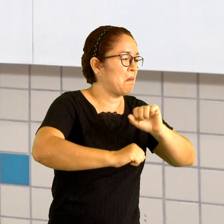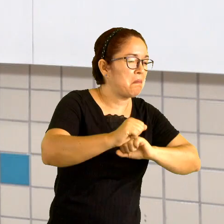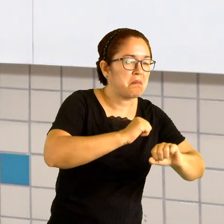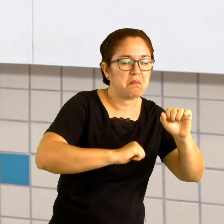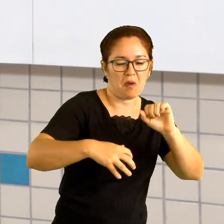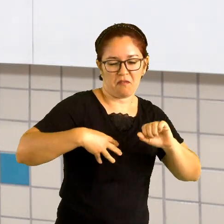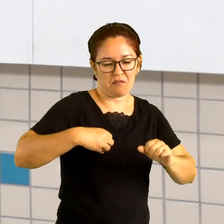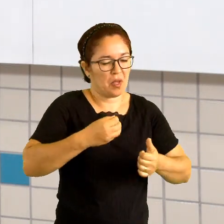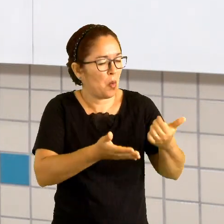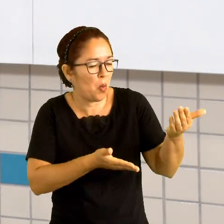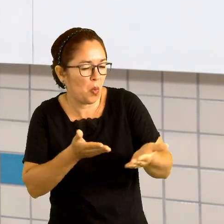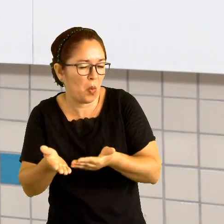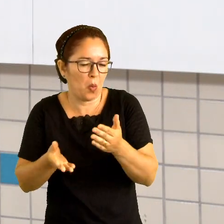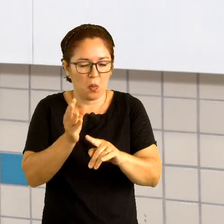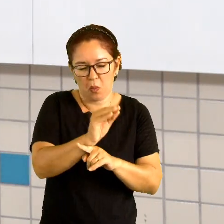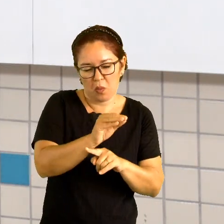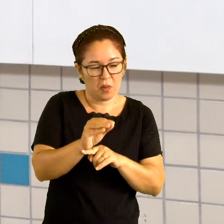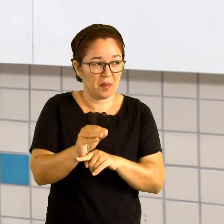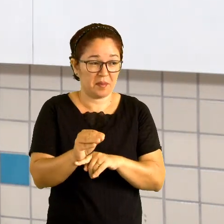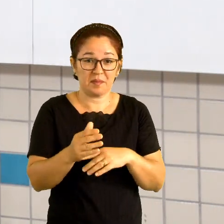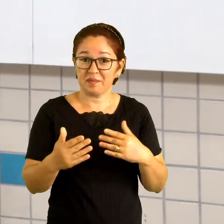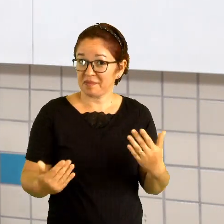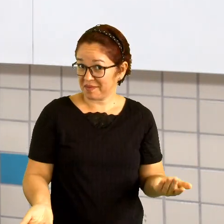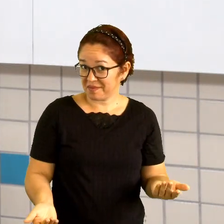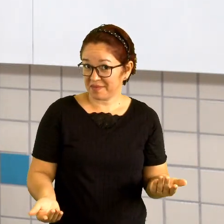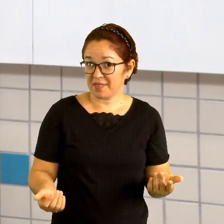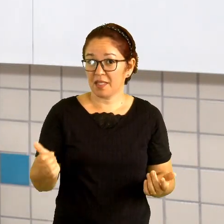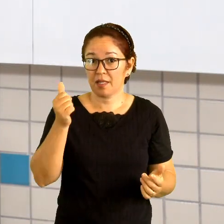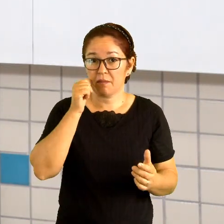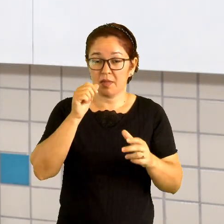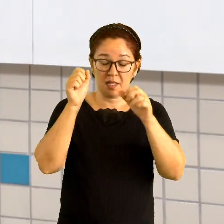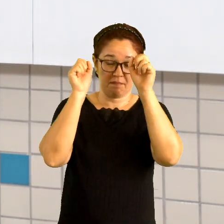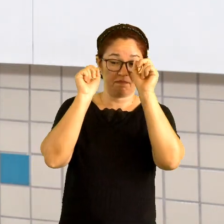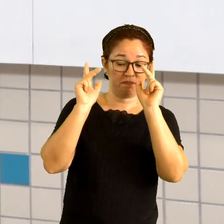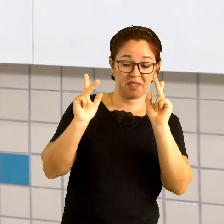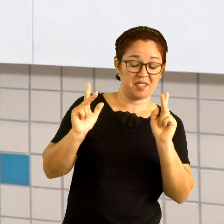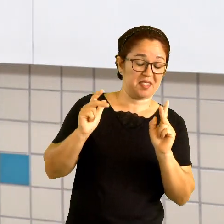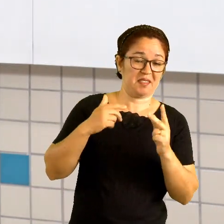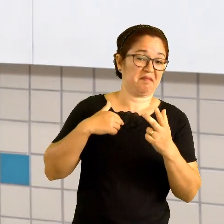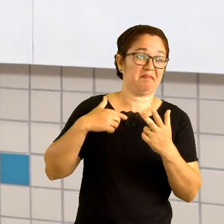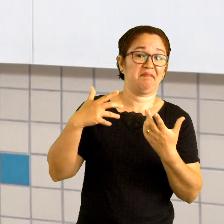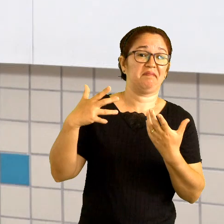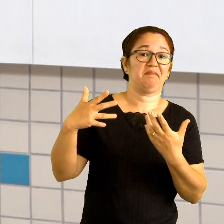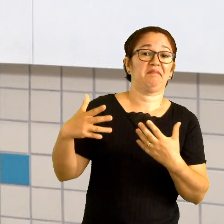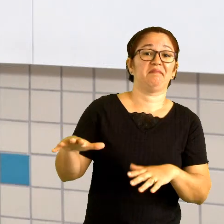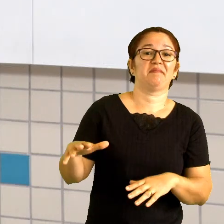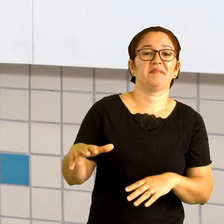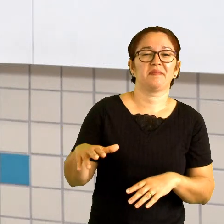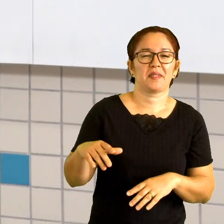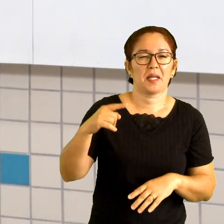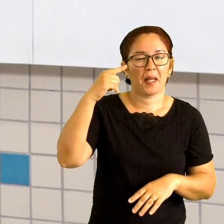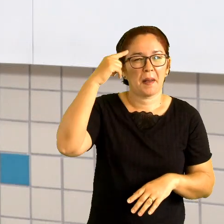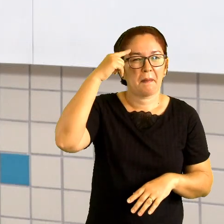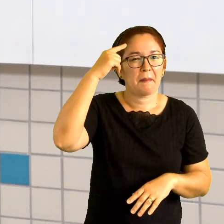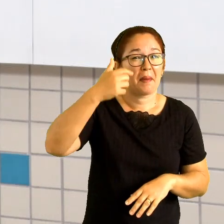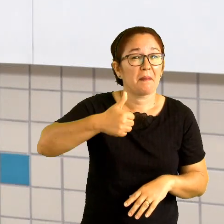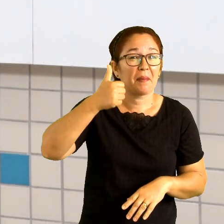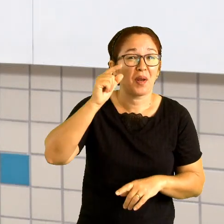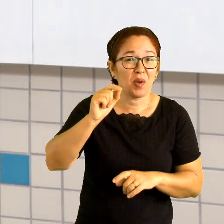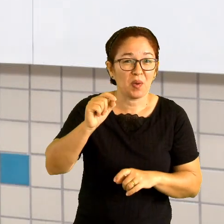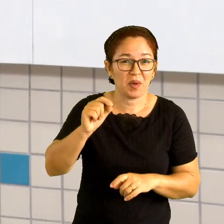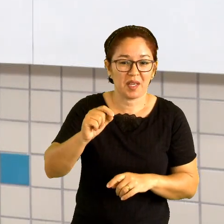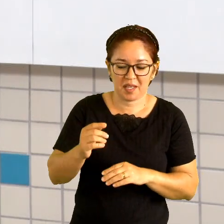filhos. Então, assim, ela é uma mulher moderna, ela não quis. Ela preferiu, então, comer a rãzinha